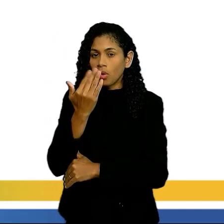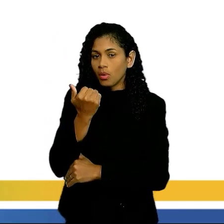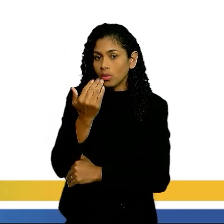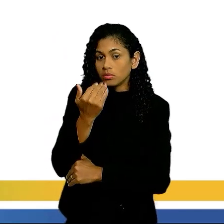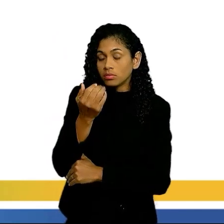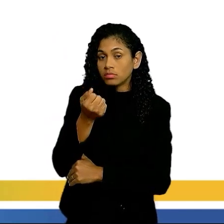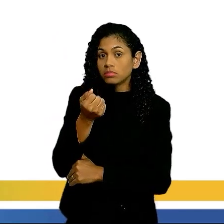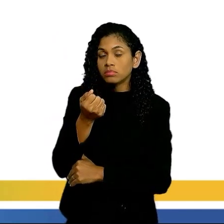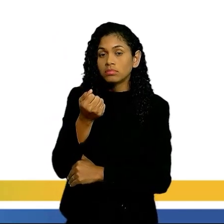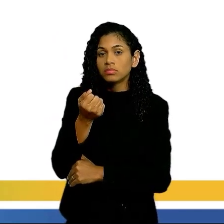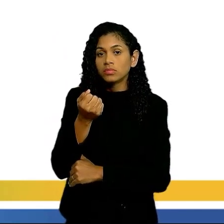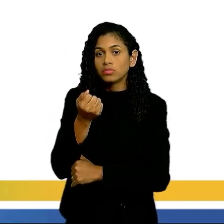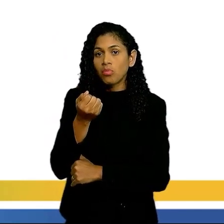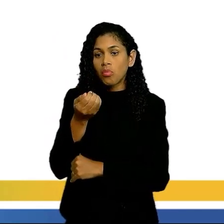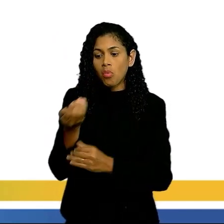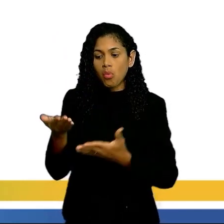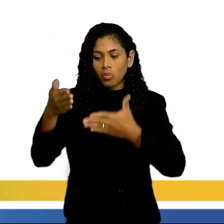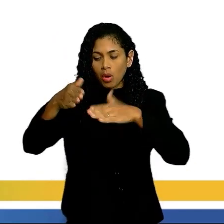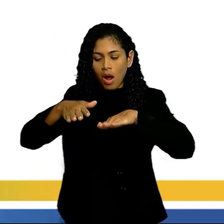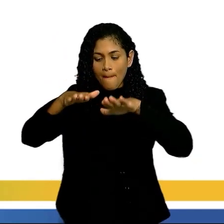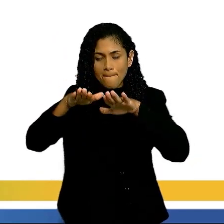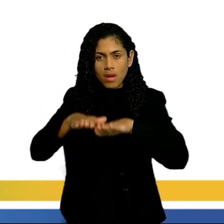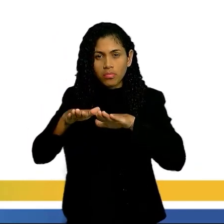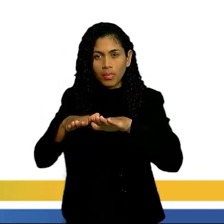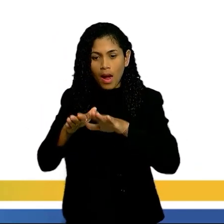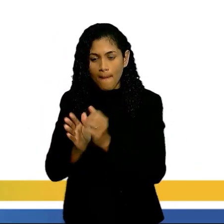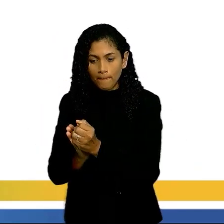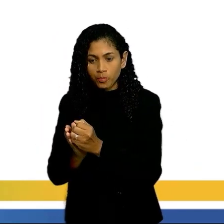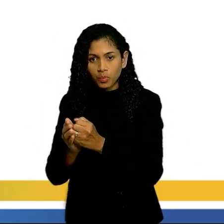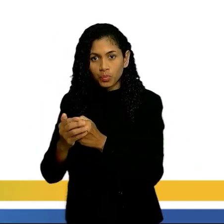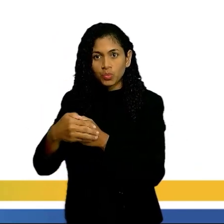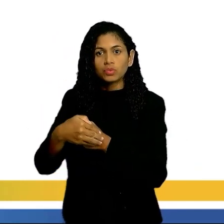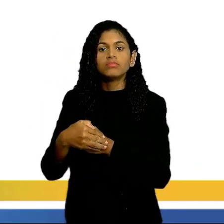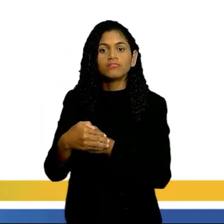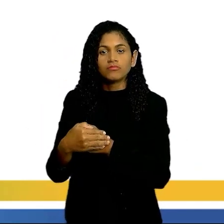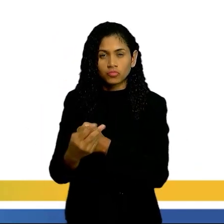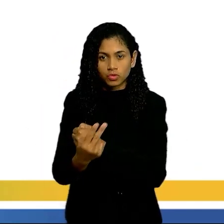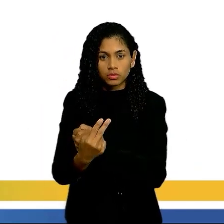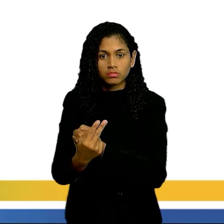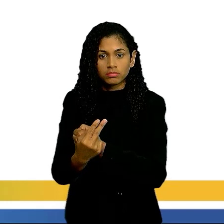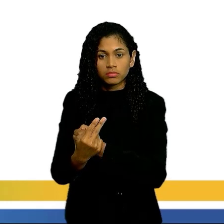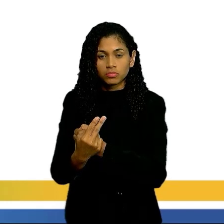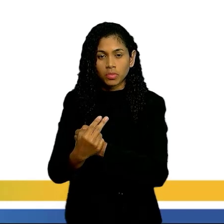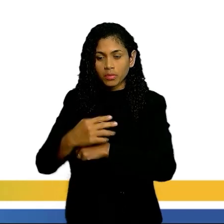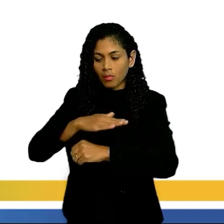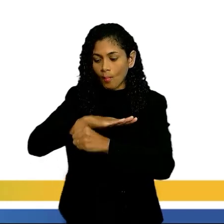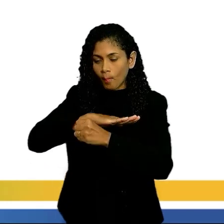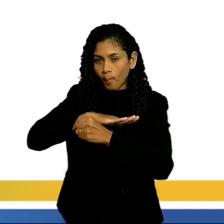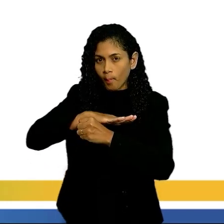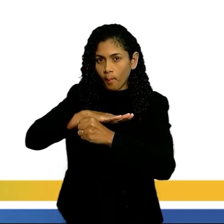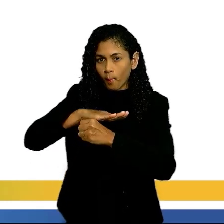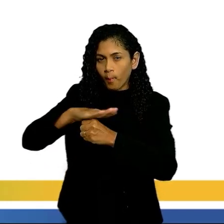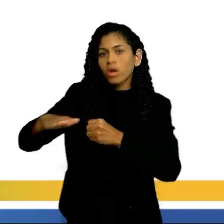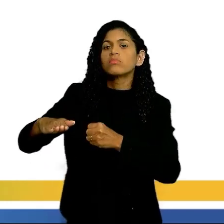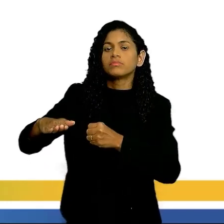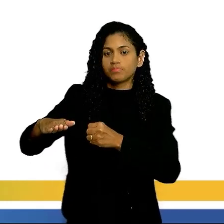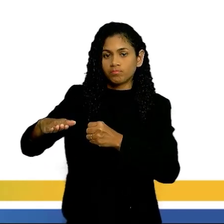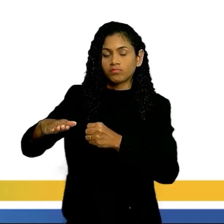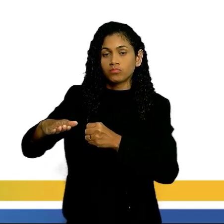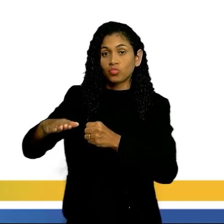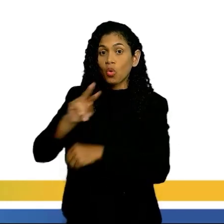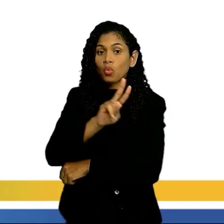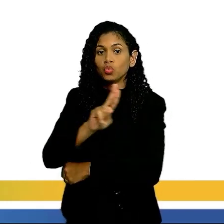no solo, compactá-la e protegê-la com uma vedação, denomina-se a